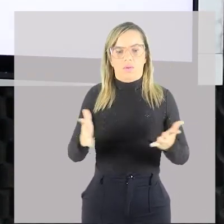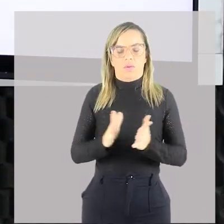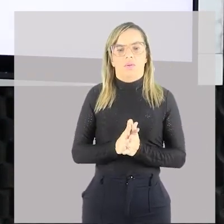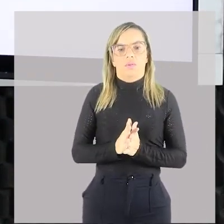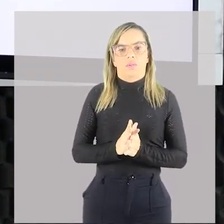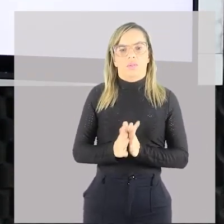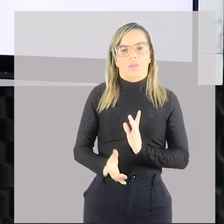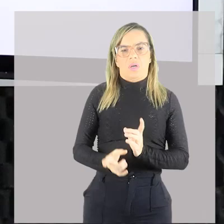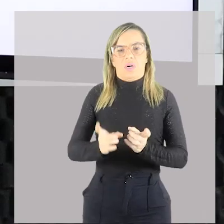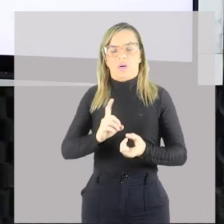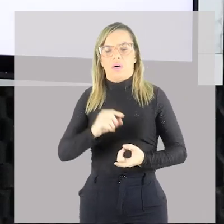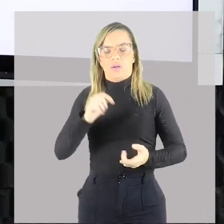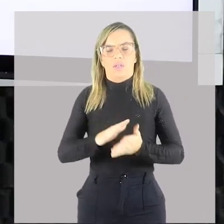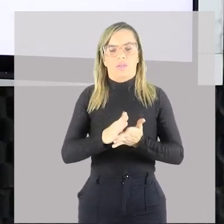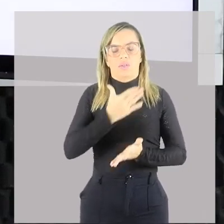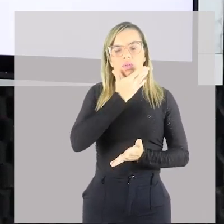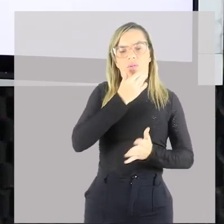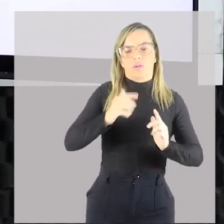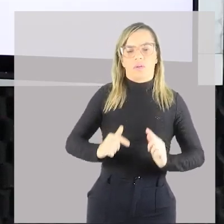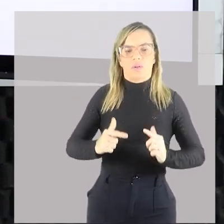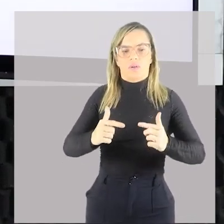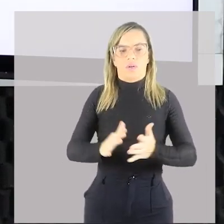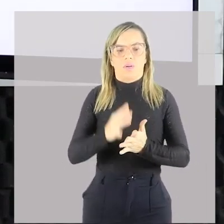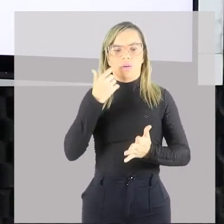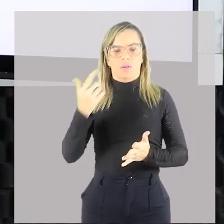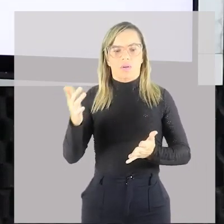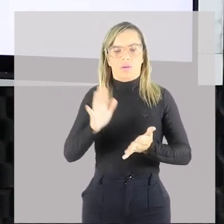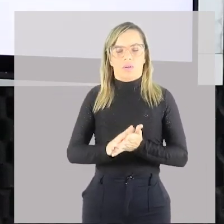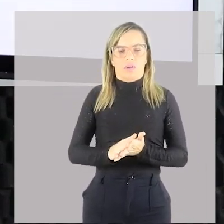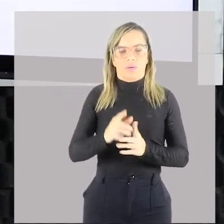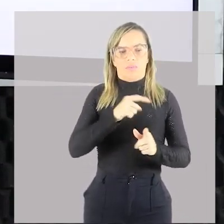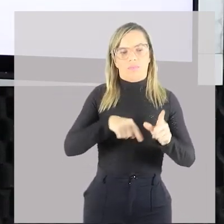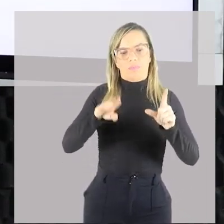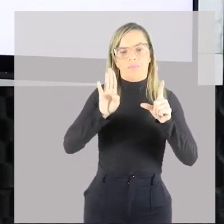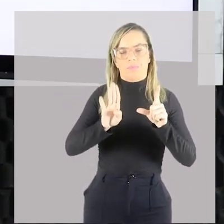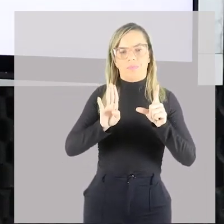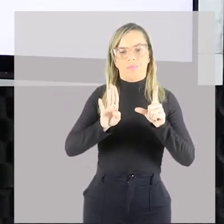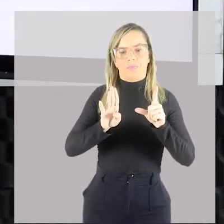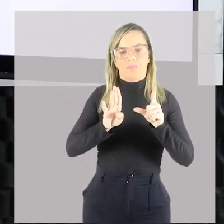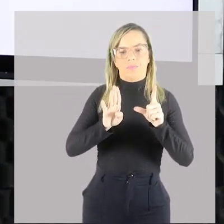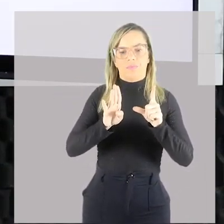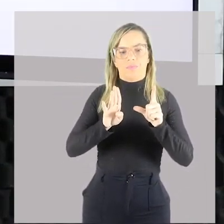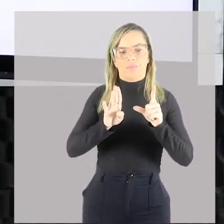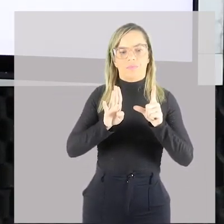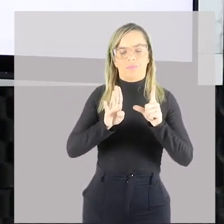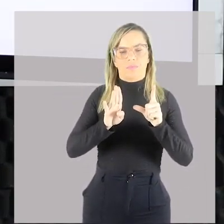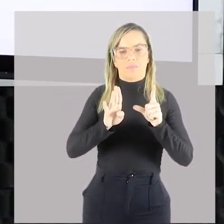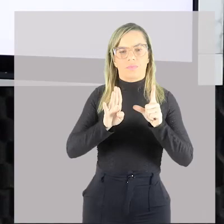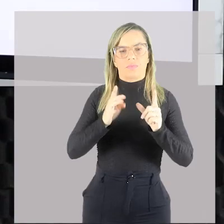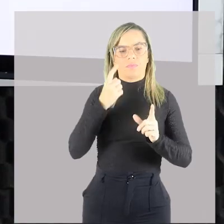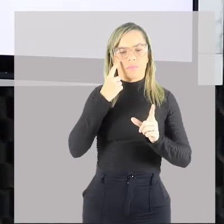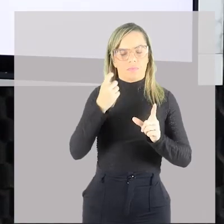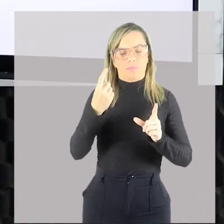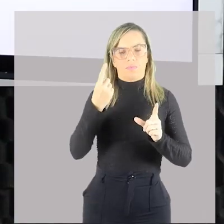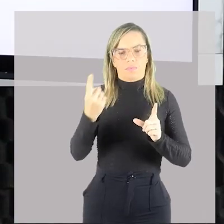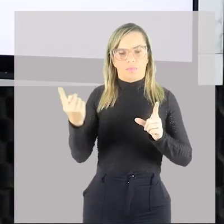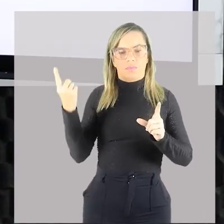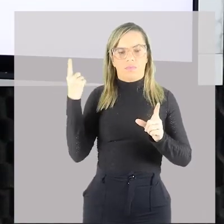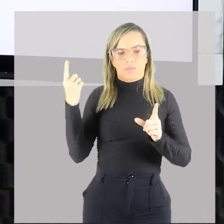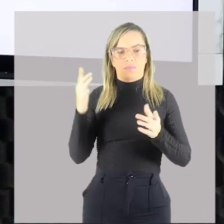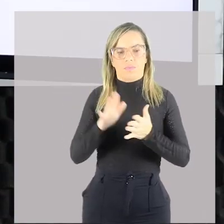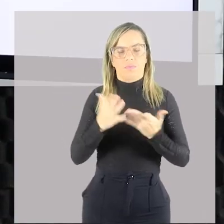É justamente aqui o estado de guerra. E resolver tal condição é possível apenas com um poder estatal pleno. Interessante